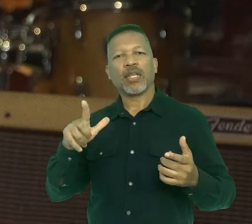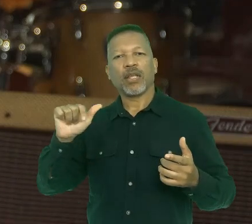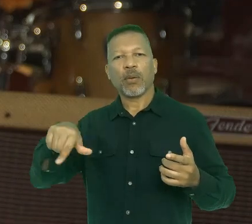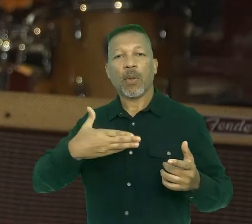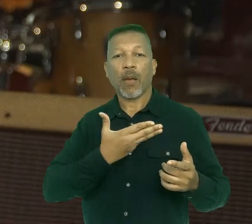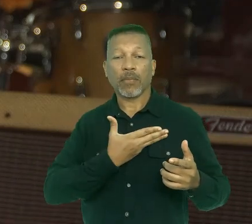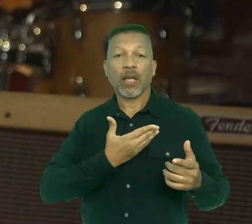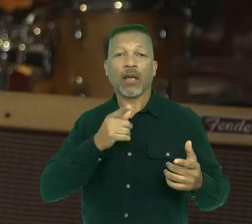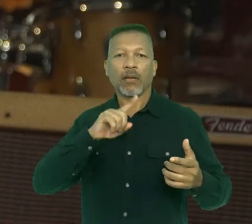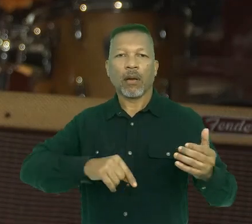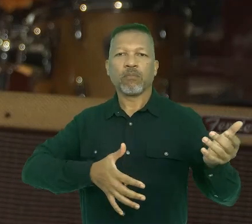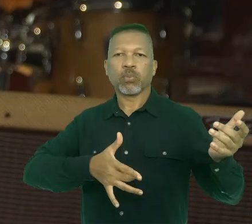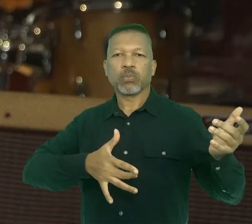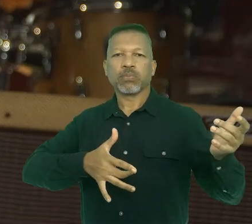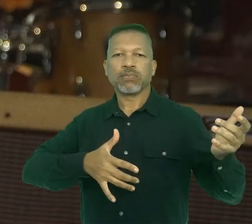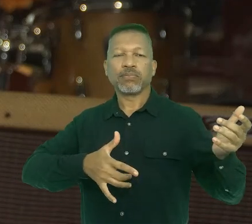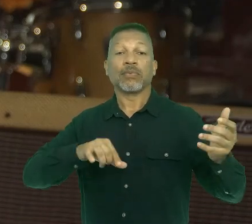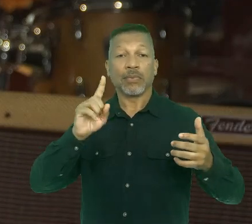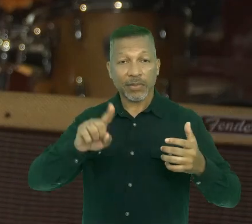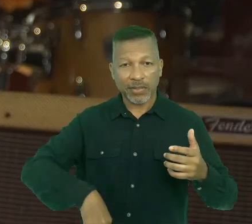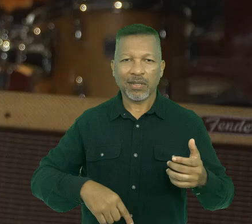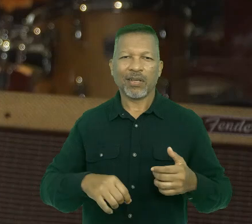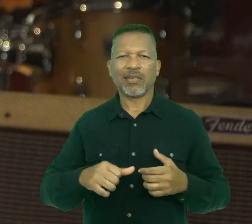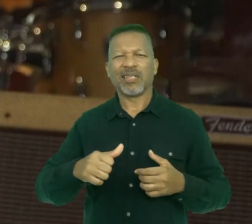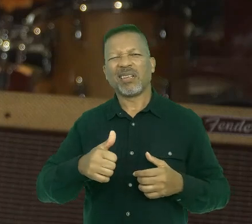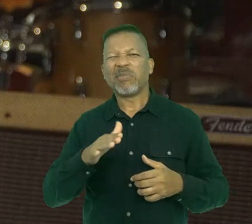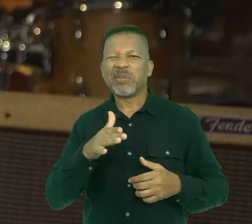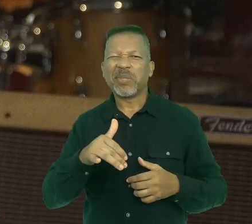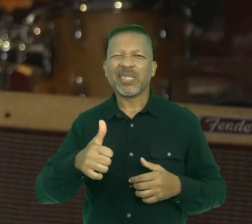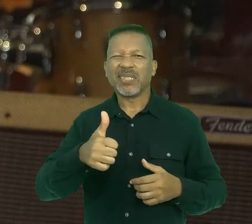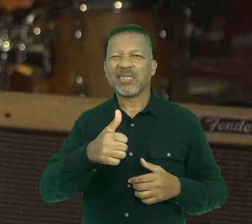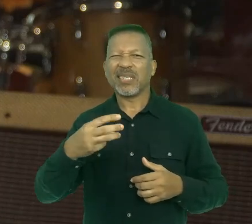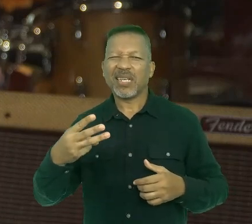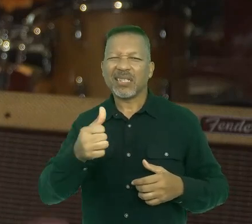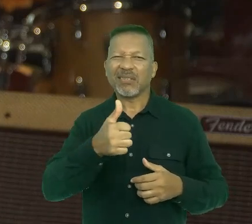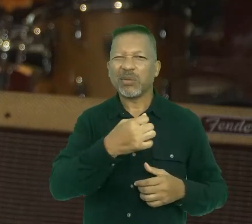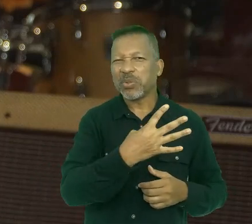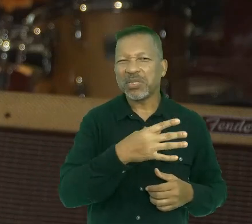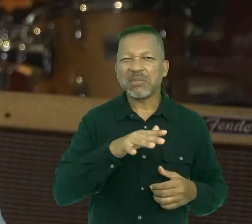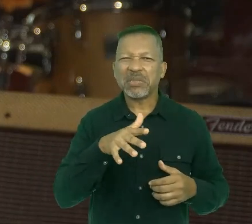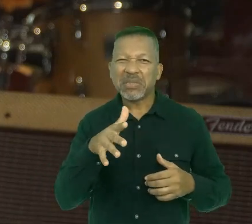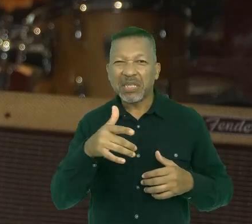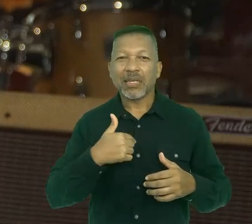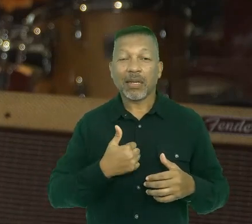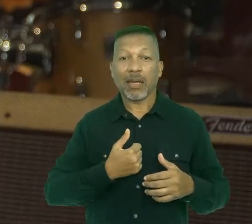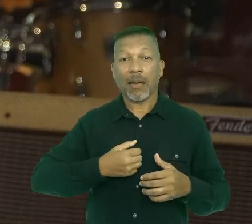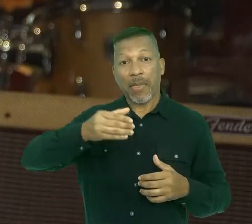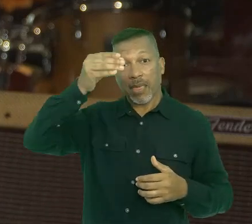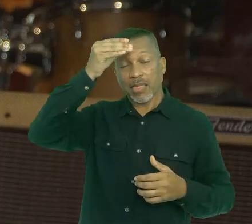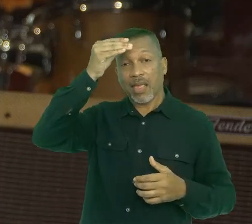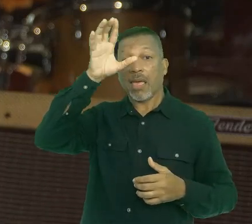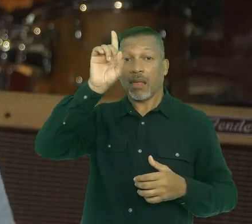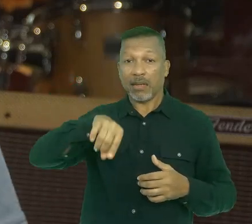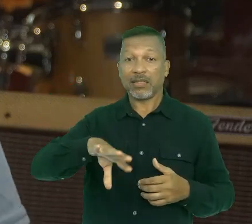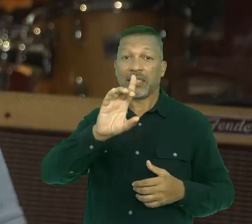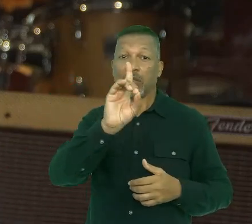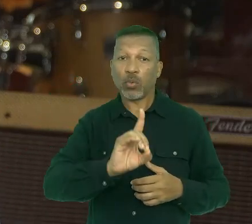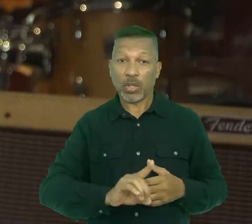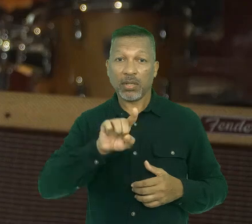tocava contrabaixo. Então a gente tinha 13, 14 anos. Tocava no Manuel Exídio, que a minha tia era